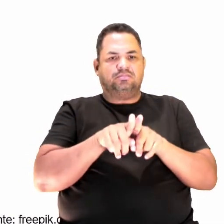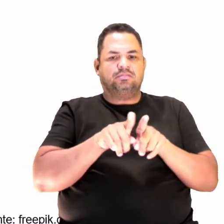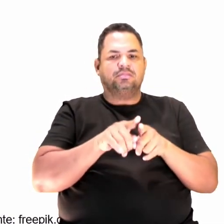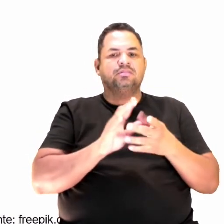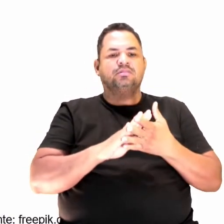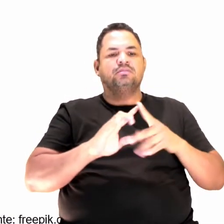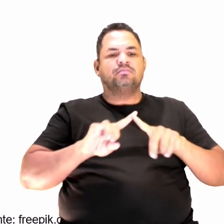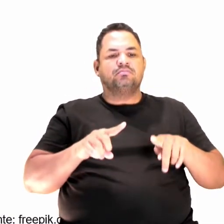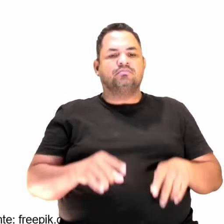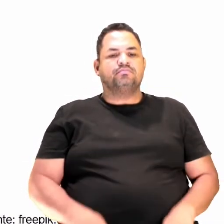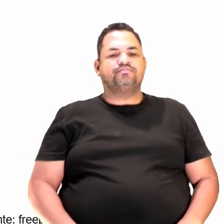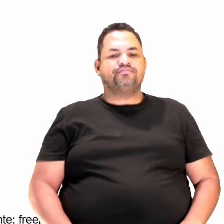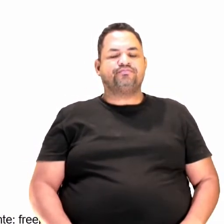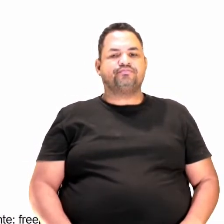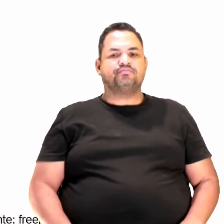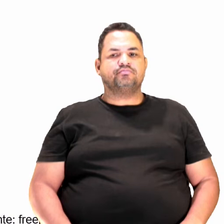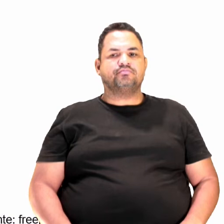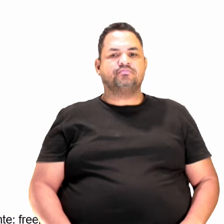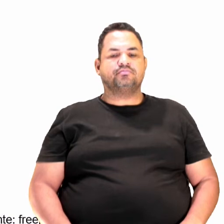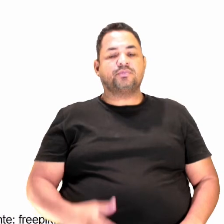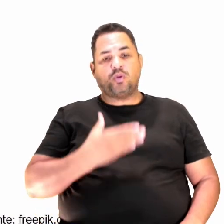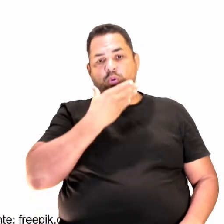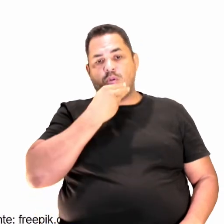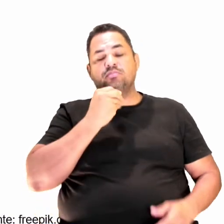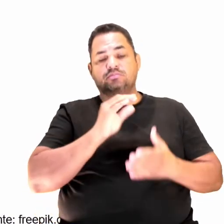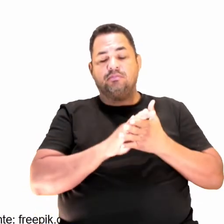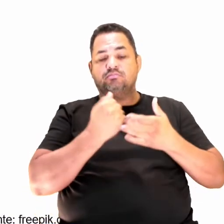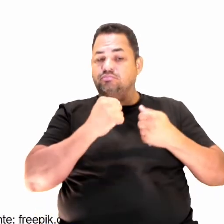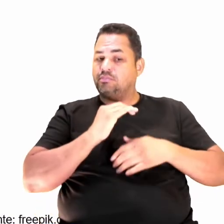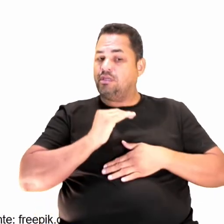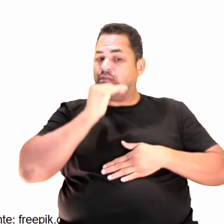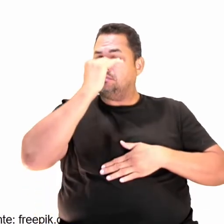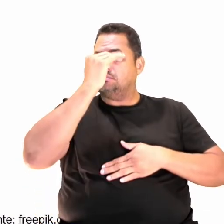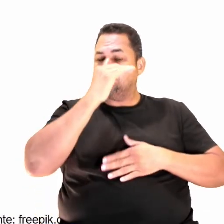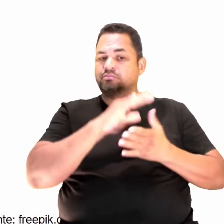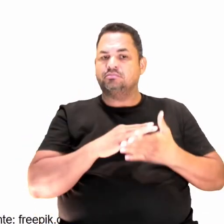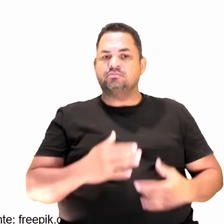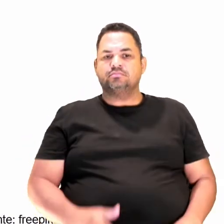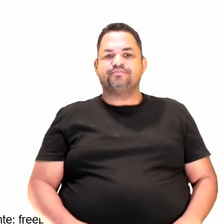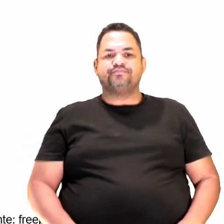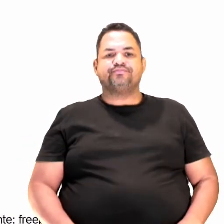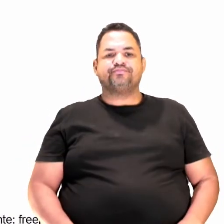mais atingido pelos homens, tem mais índice